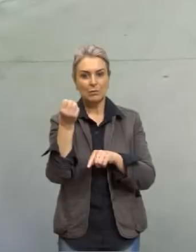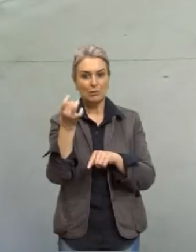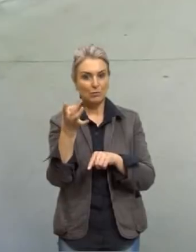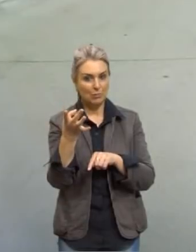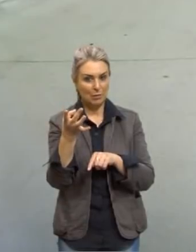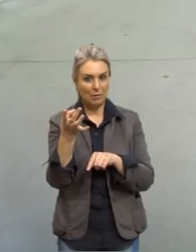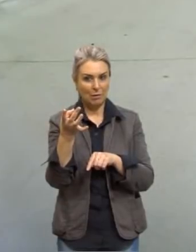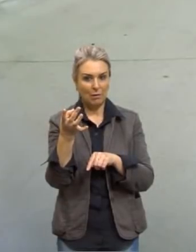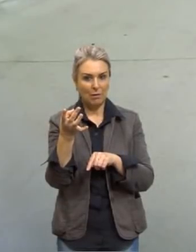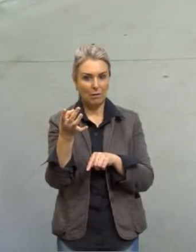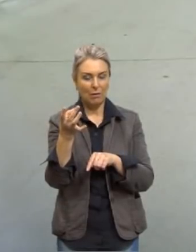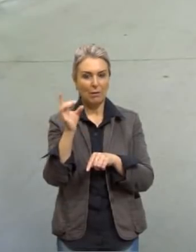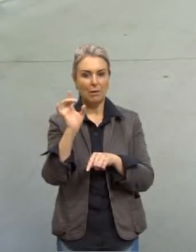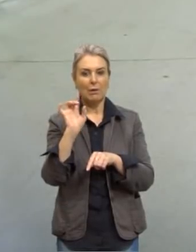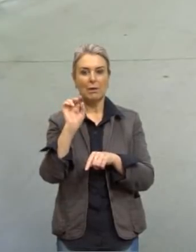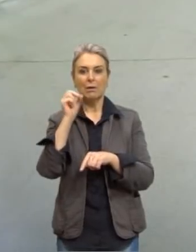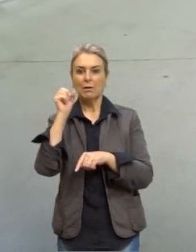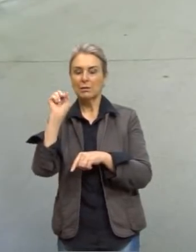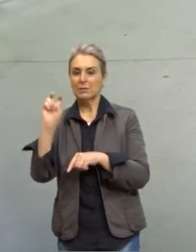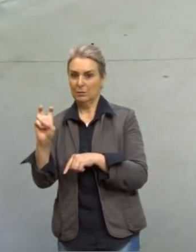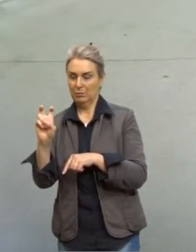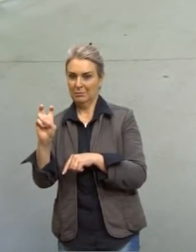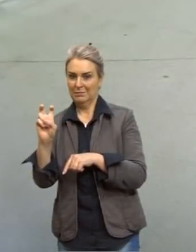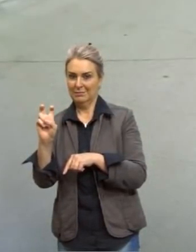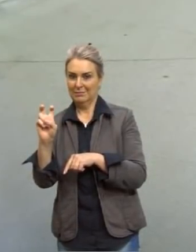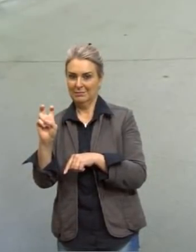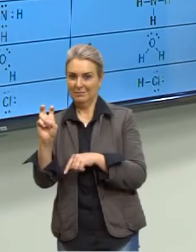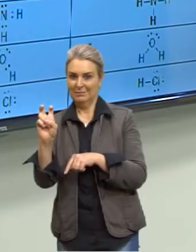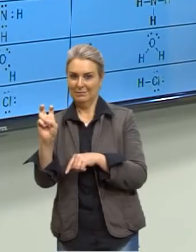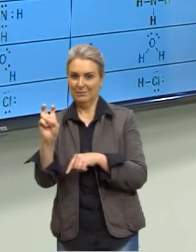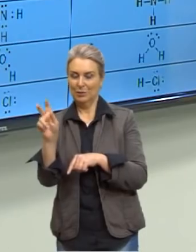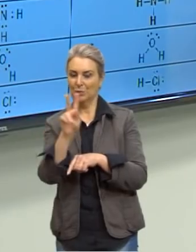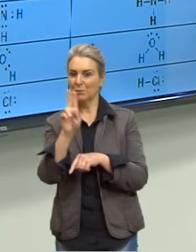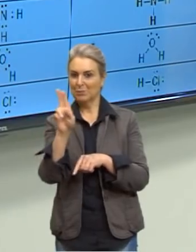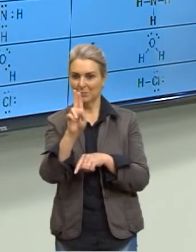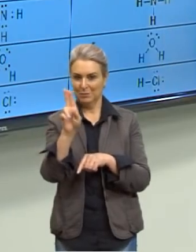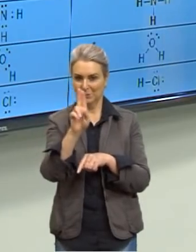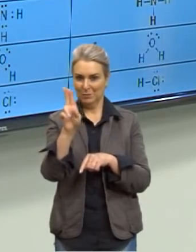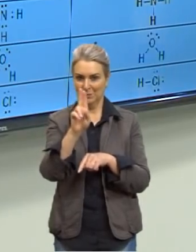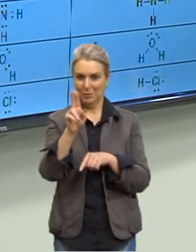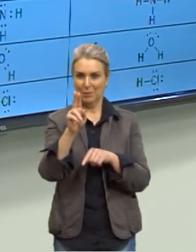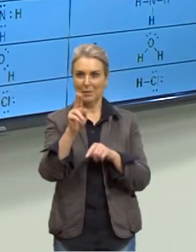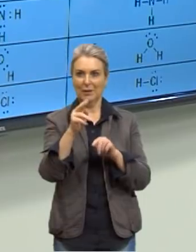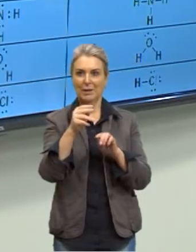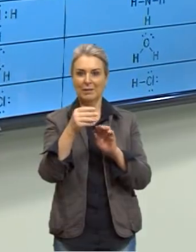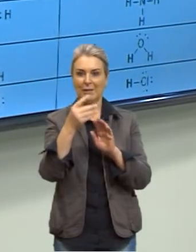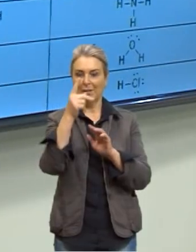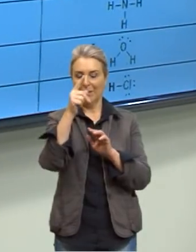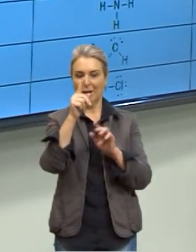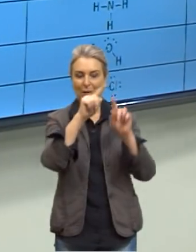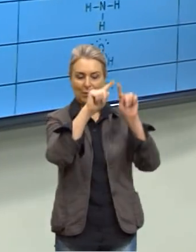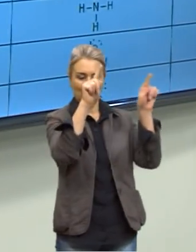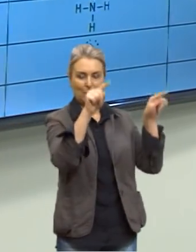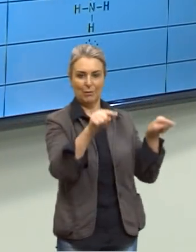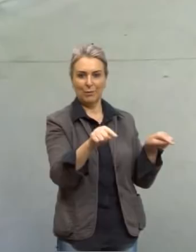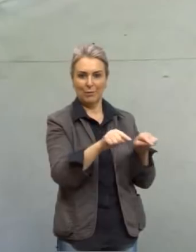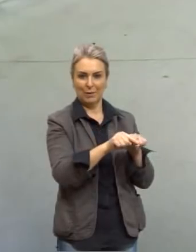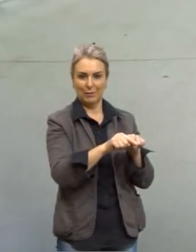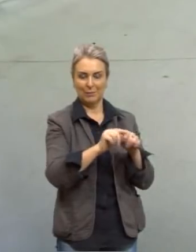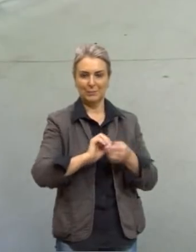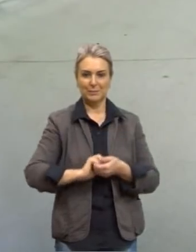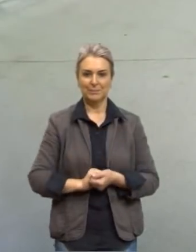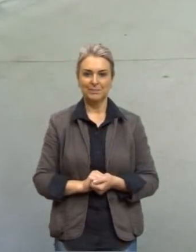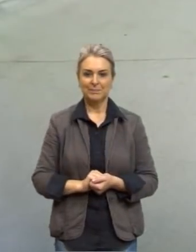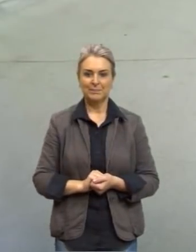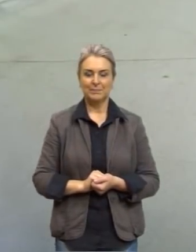cinco quiser a linear trigonal plana angular tetraédrica e piramidal tranquilo pode